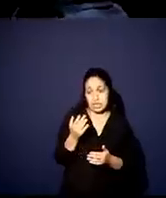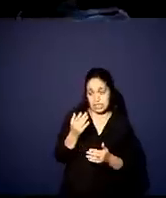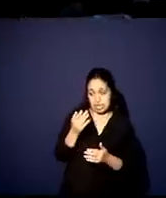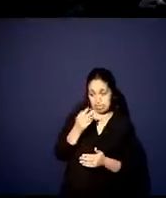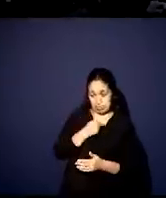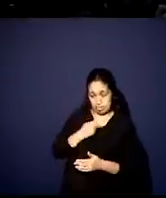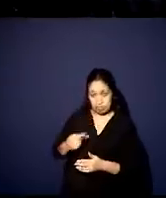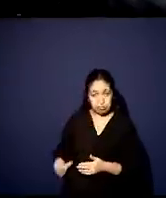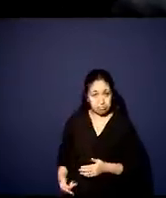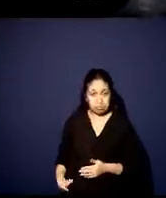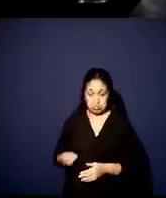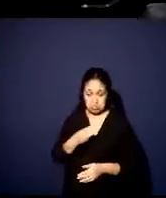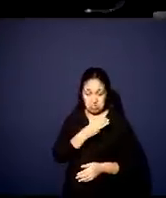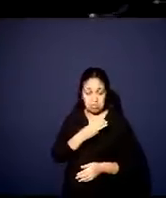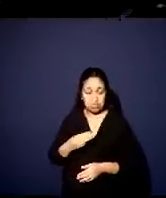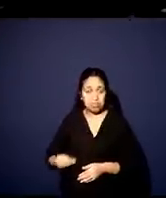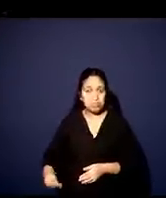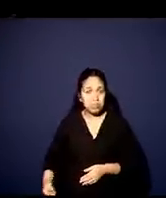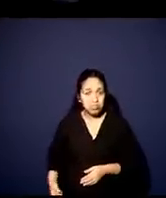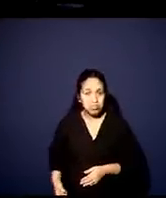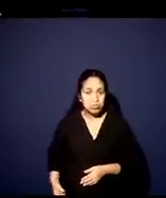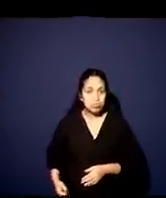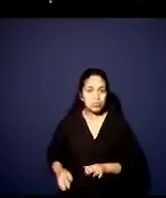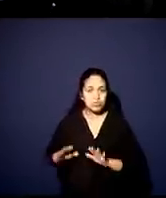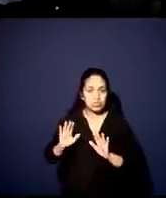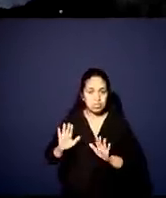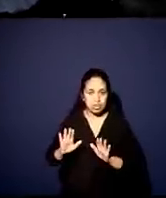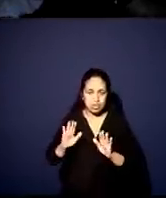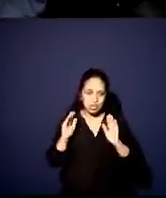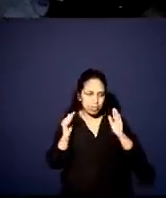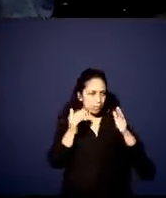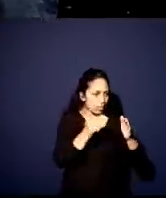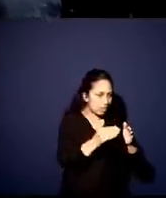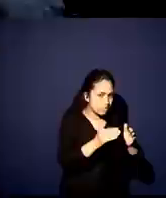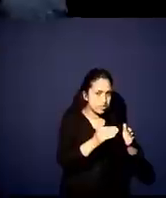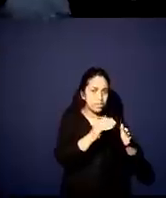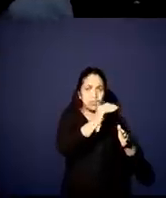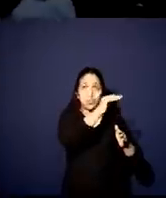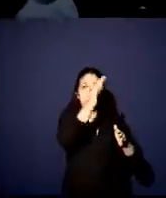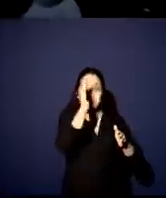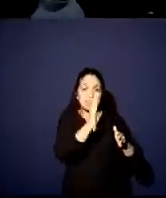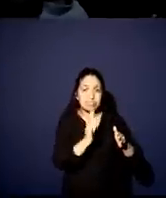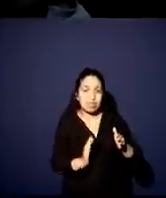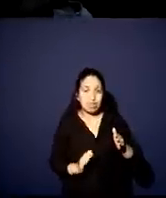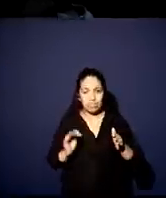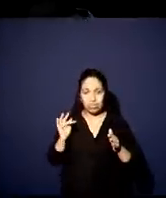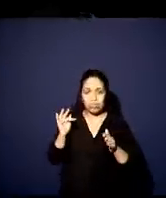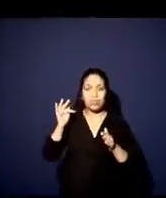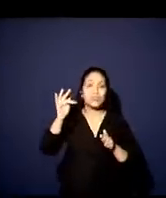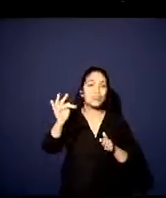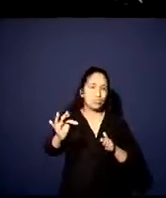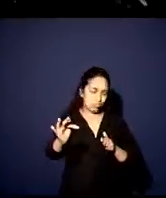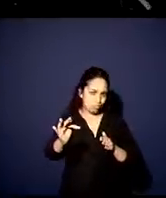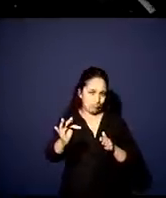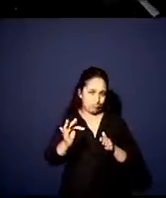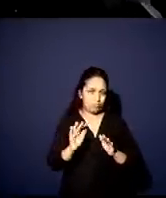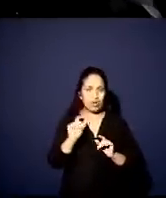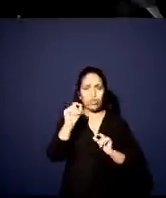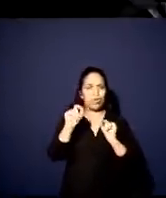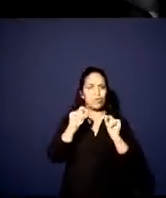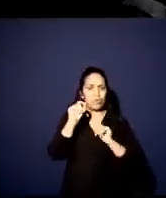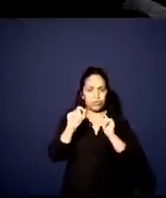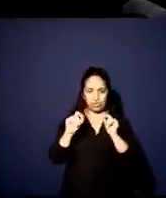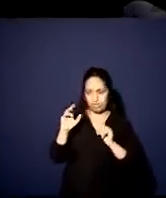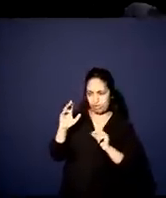presidentes e ministros que sejam estadistas e que pensem no Brasil no longo prazo. O que, que aconteceu,